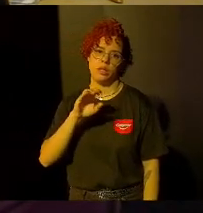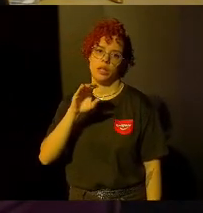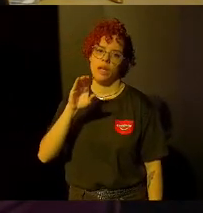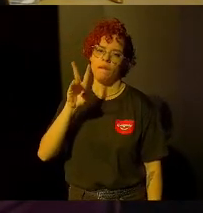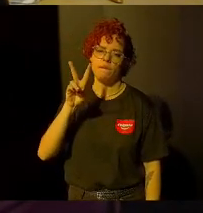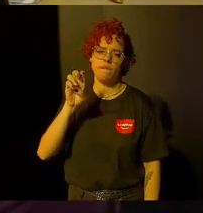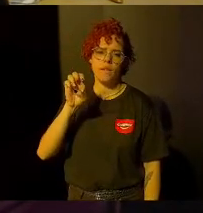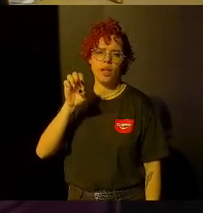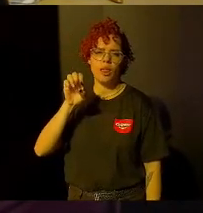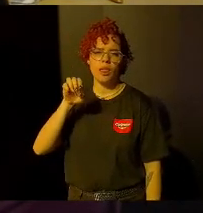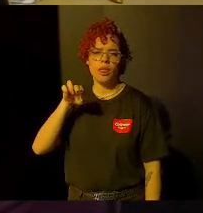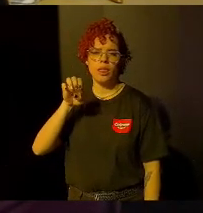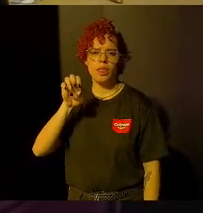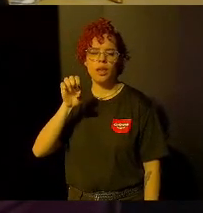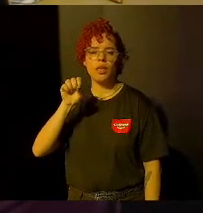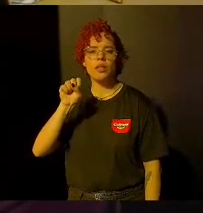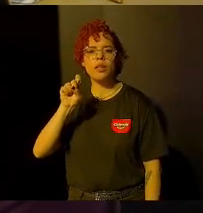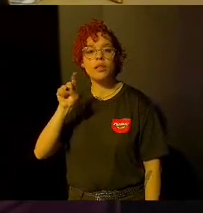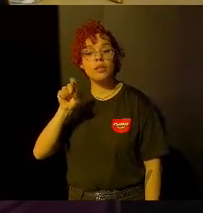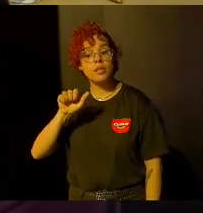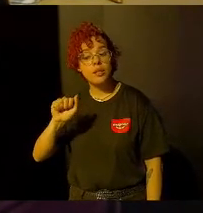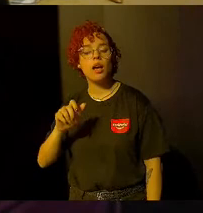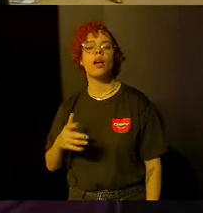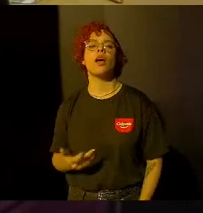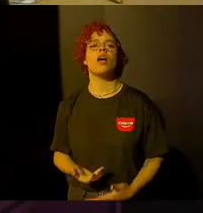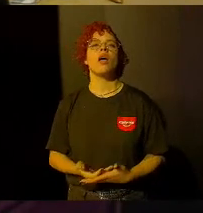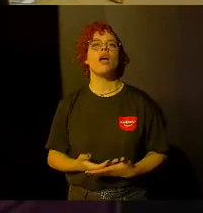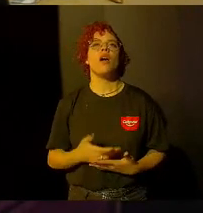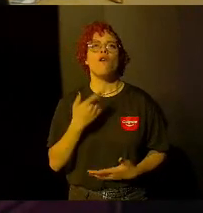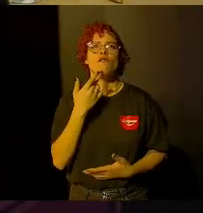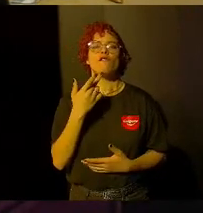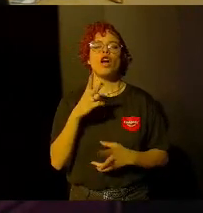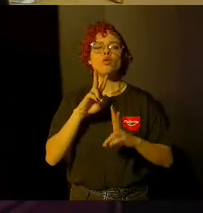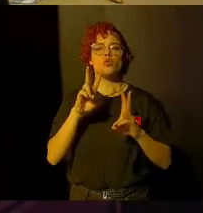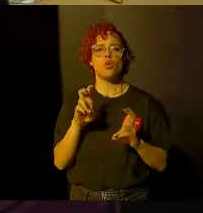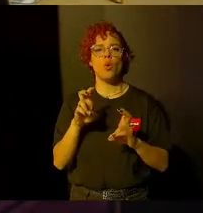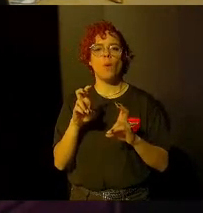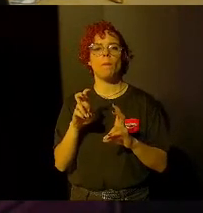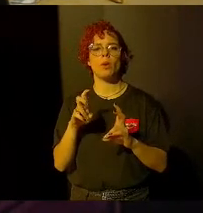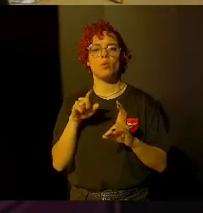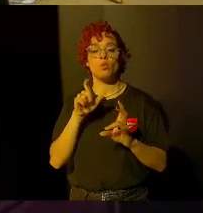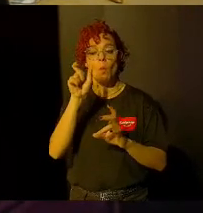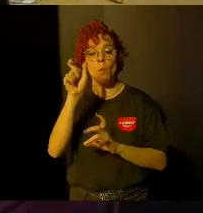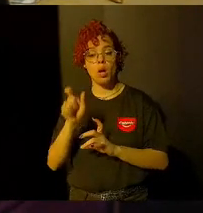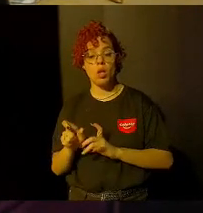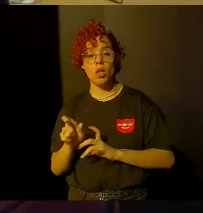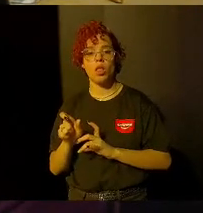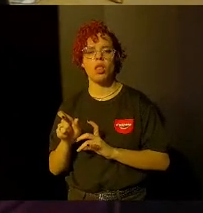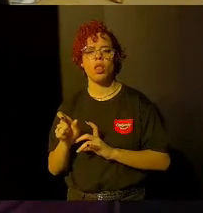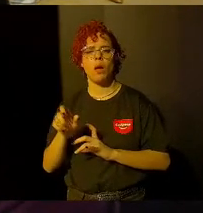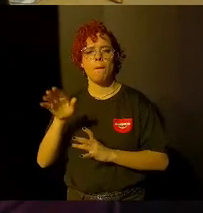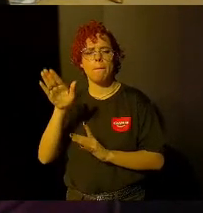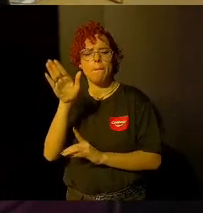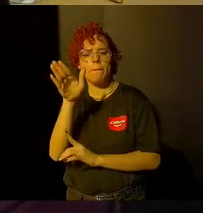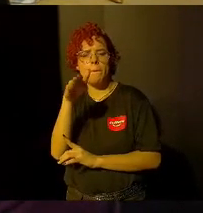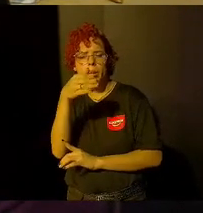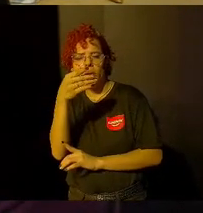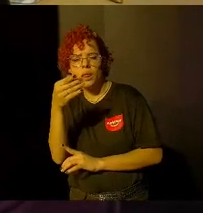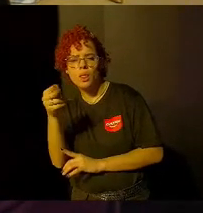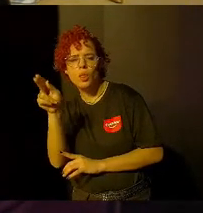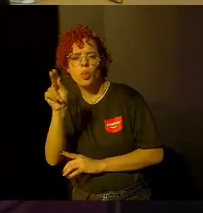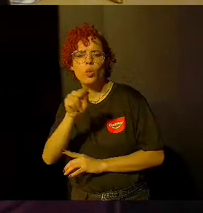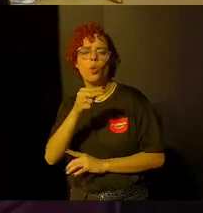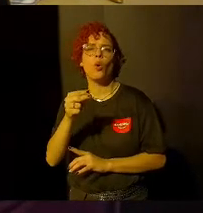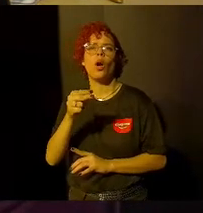através da voz de um personagem meu um pintor alemão que está morrendo e num determinado momento